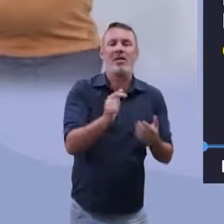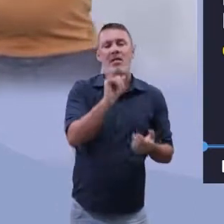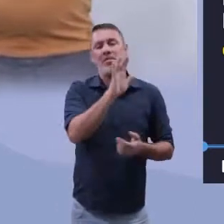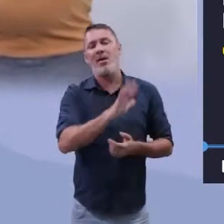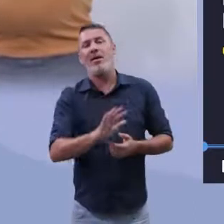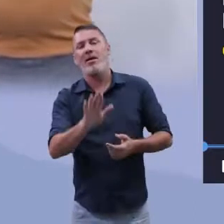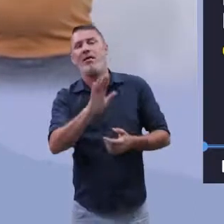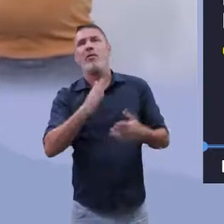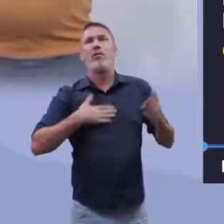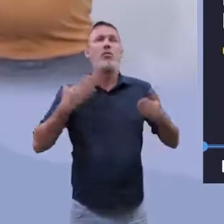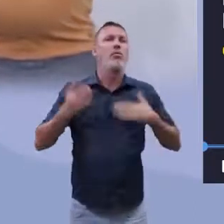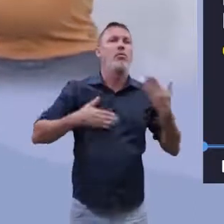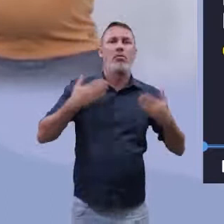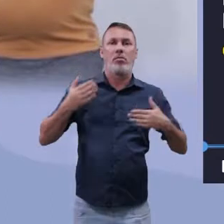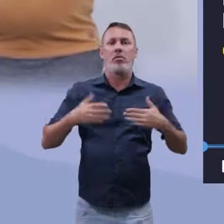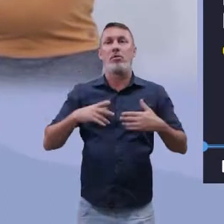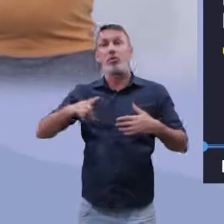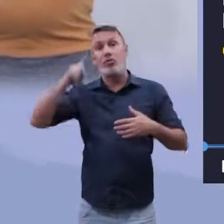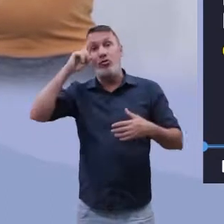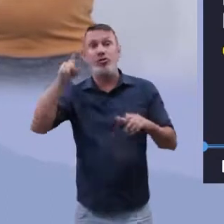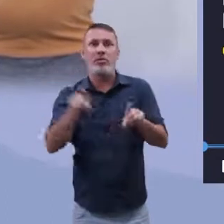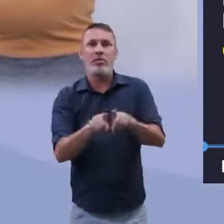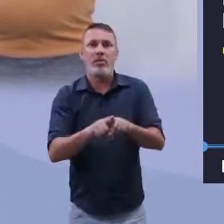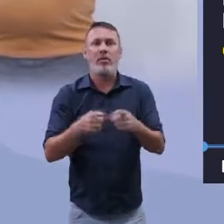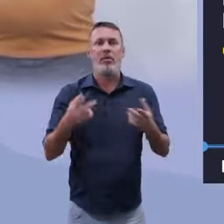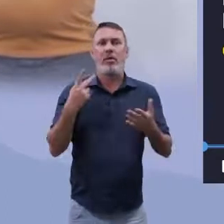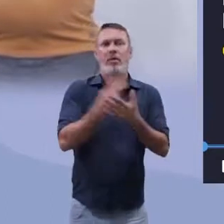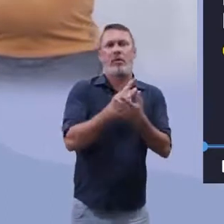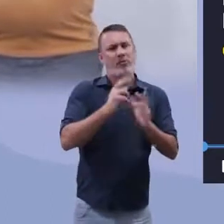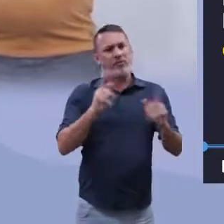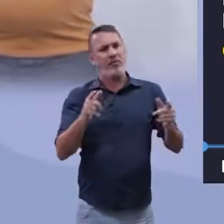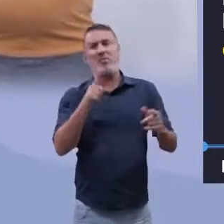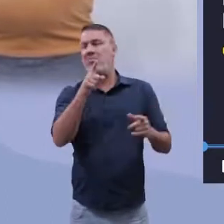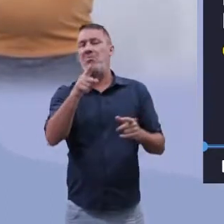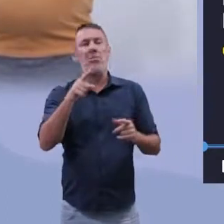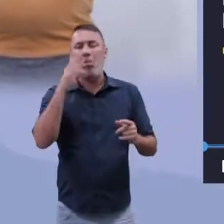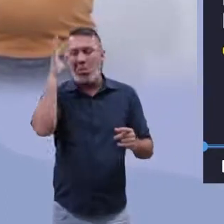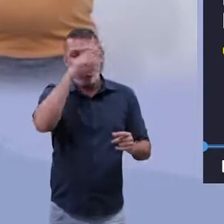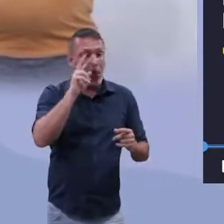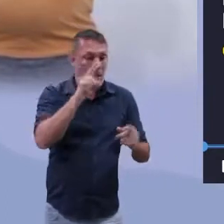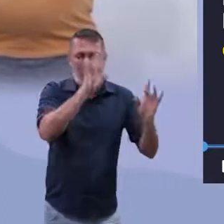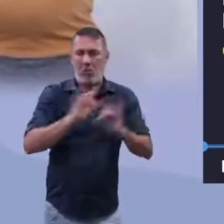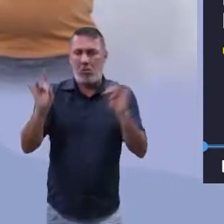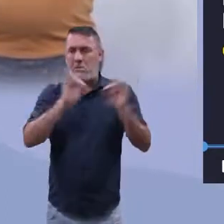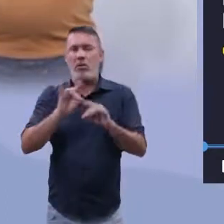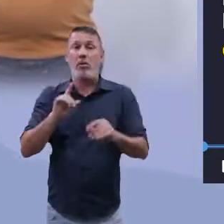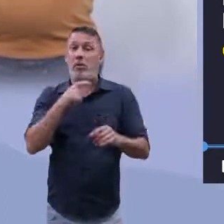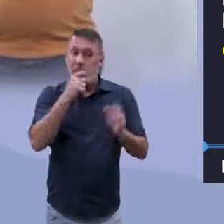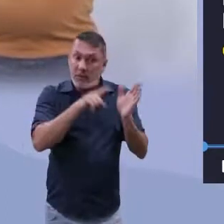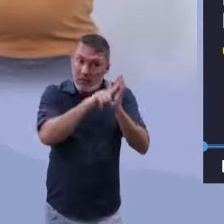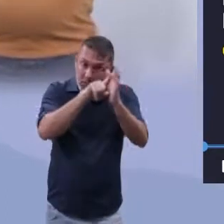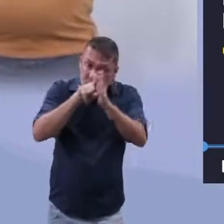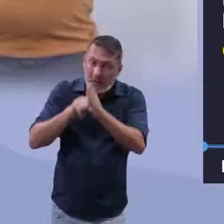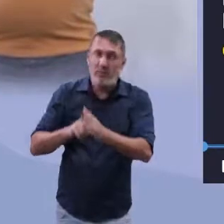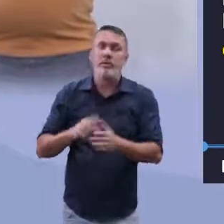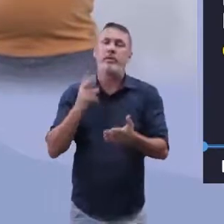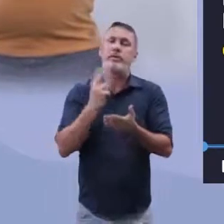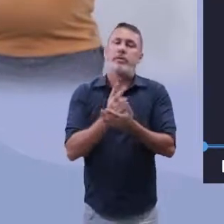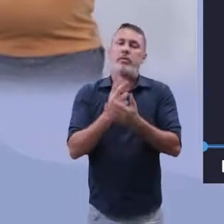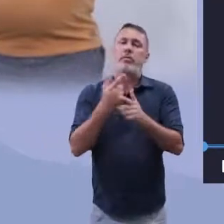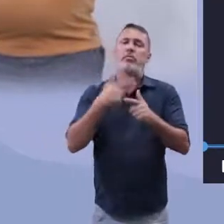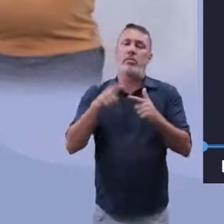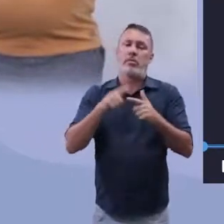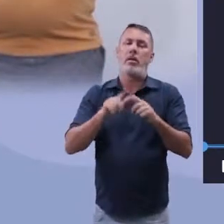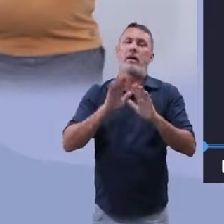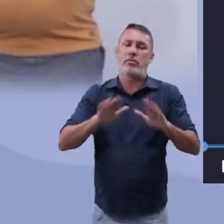nítido. Uma imagem meio errada, a data diferente, mas infelizmente sempre ocorre essa